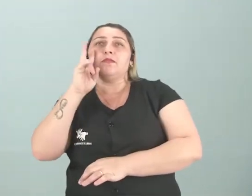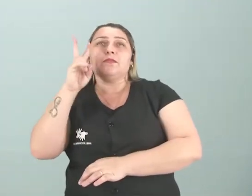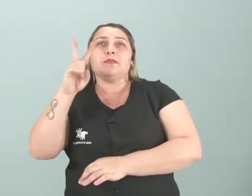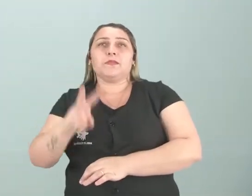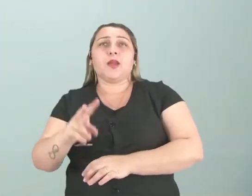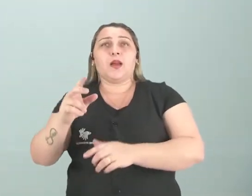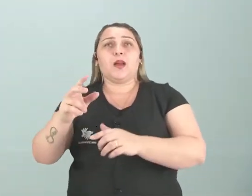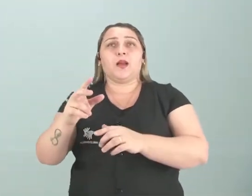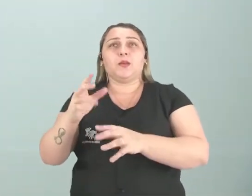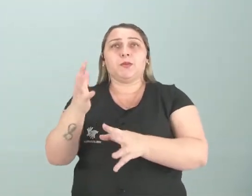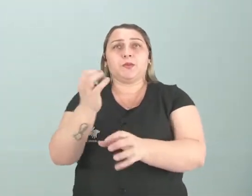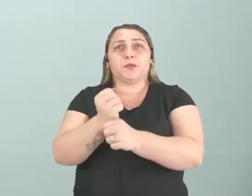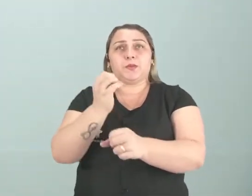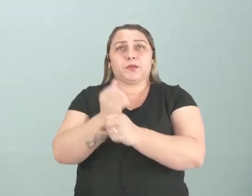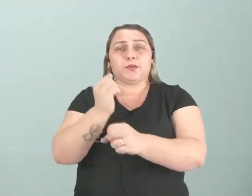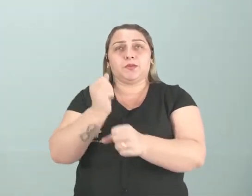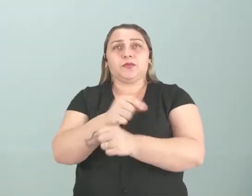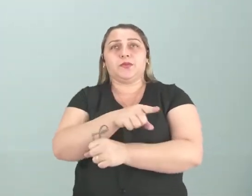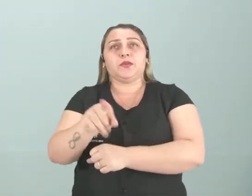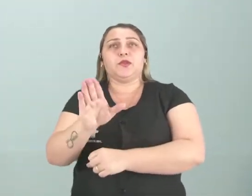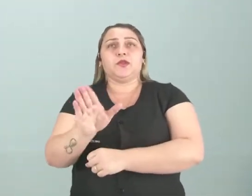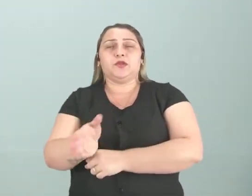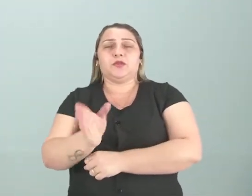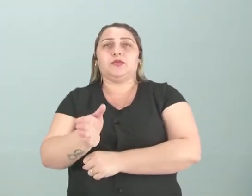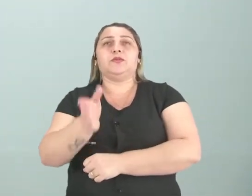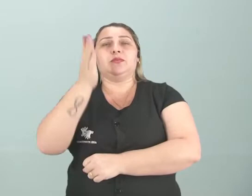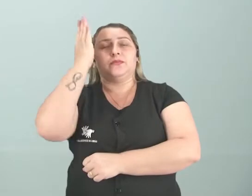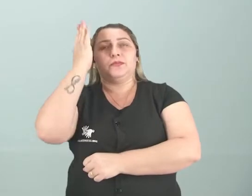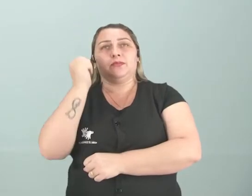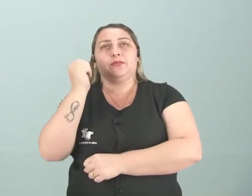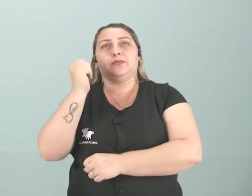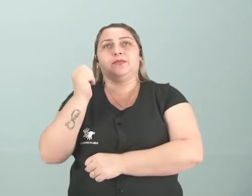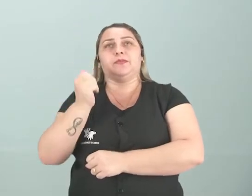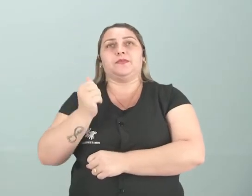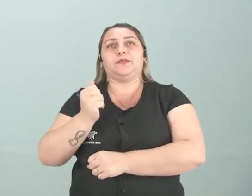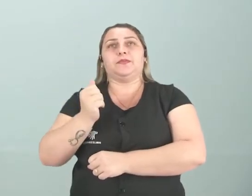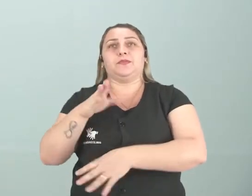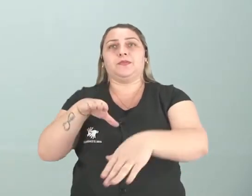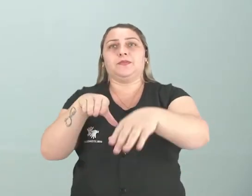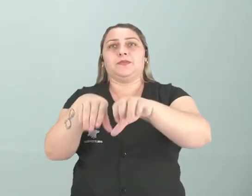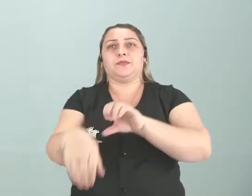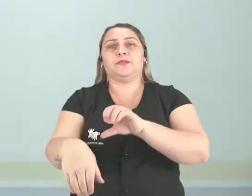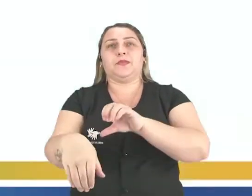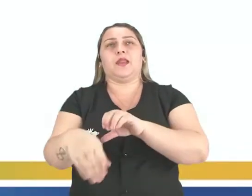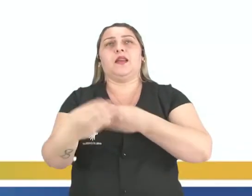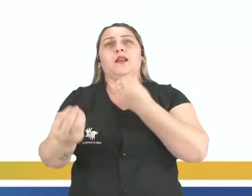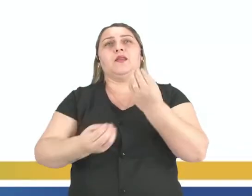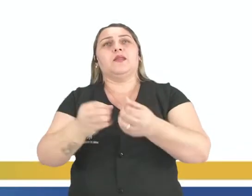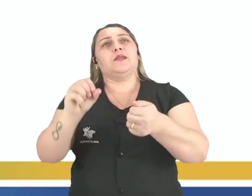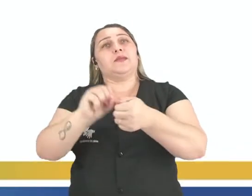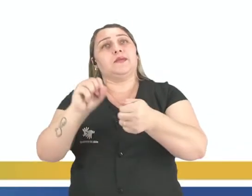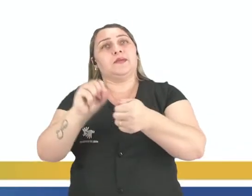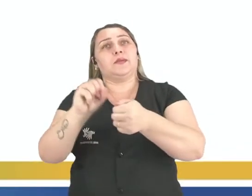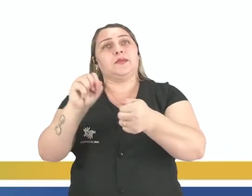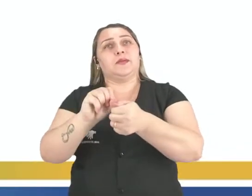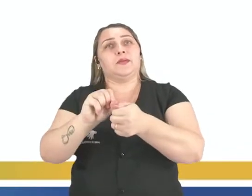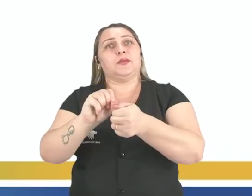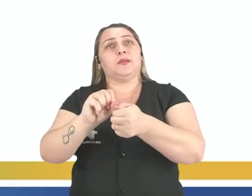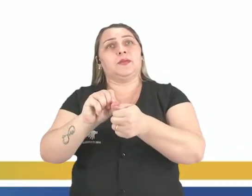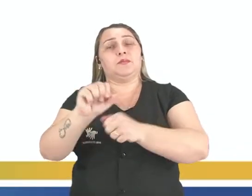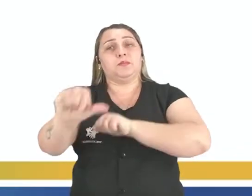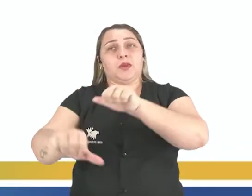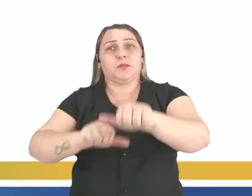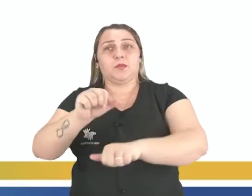esse problemazinho aqui que com certeza você já passou por ele aí ao longo da sua formação. Como é que nós faríamos para